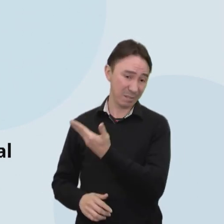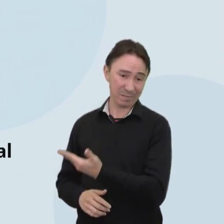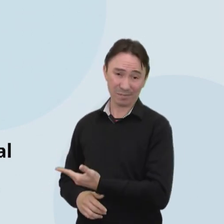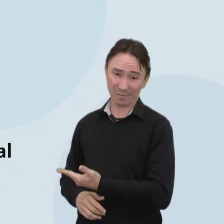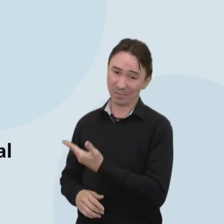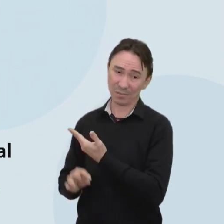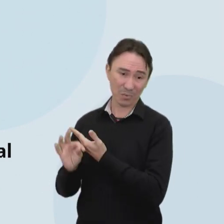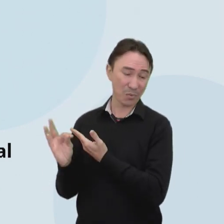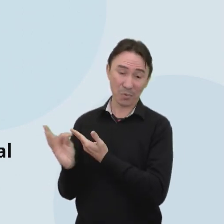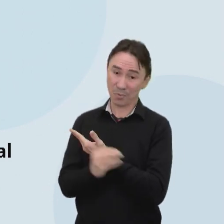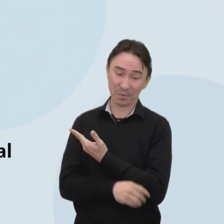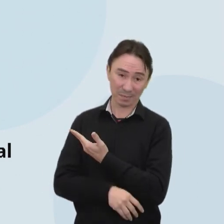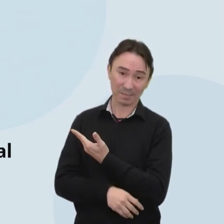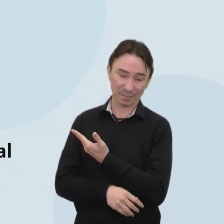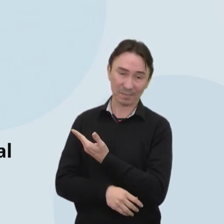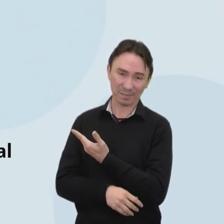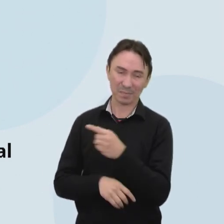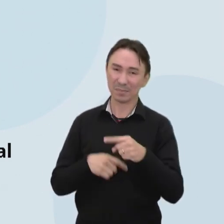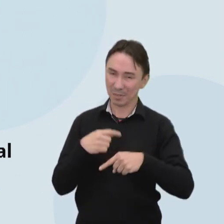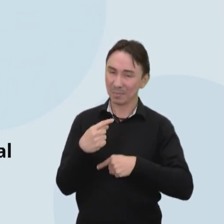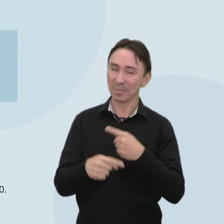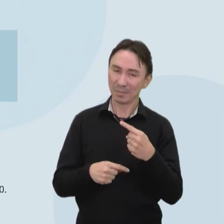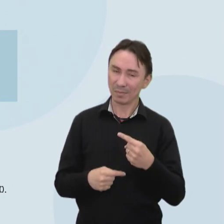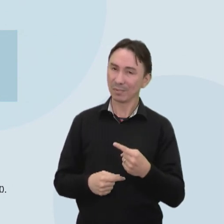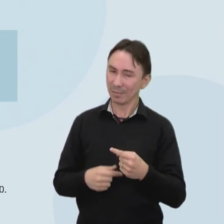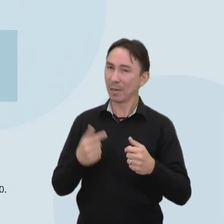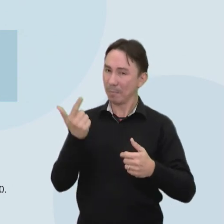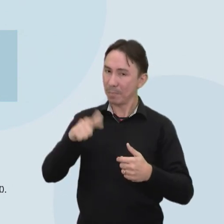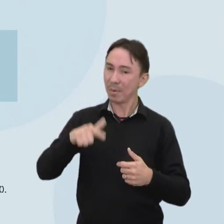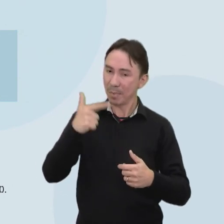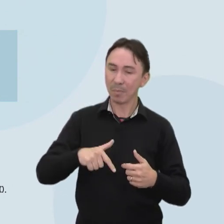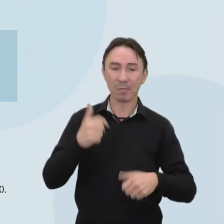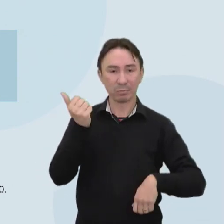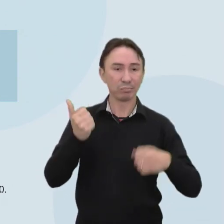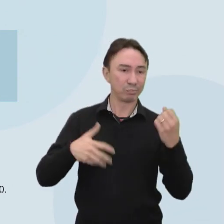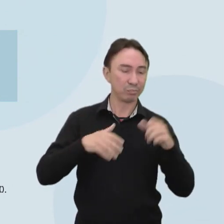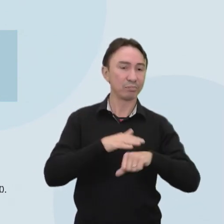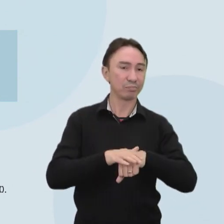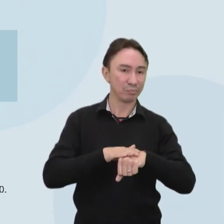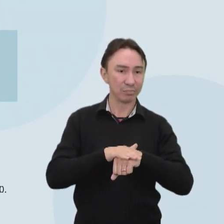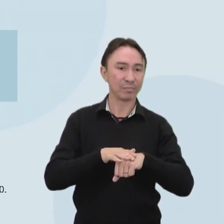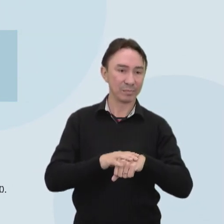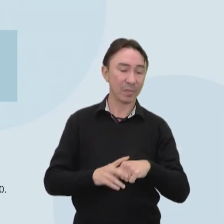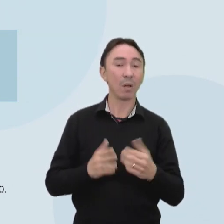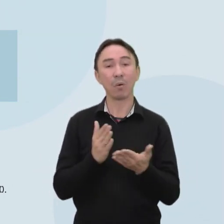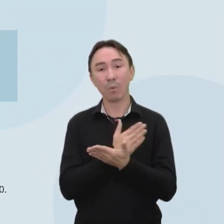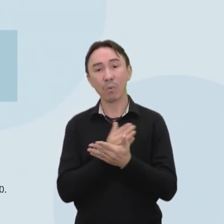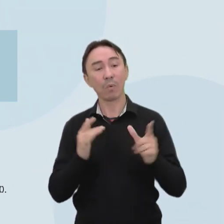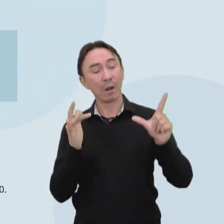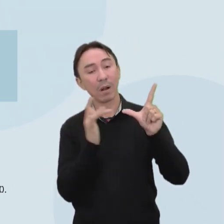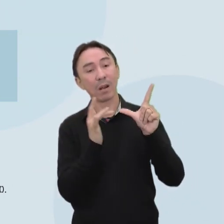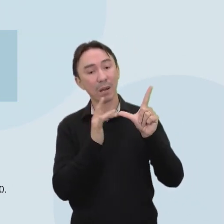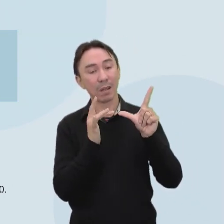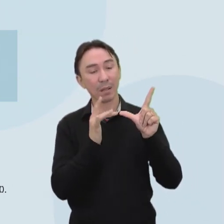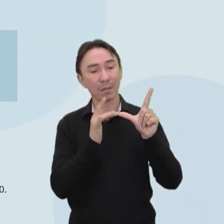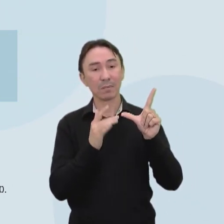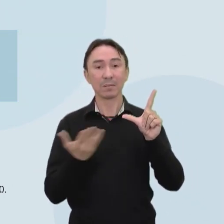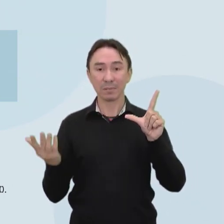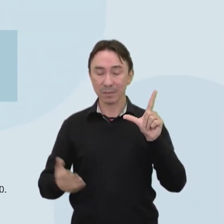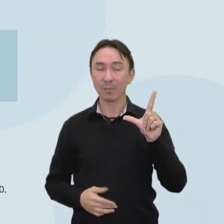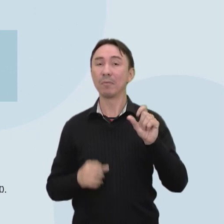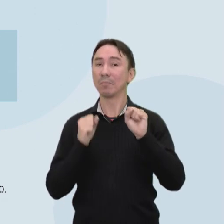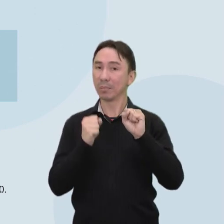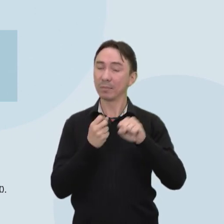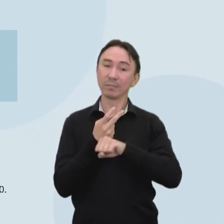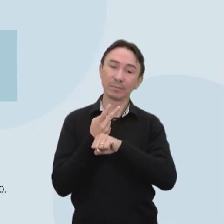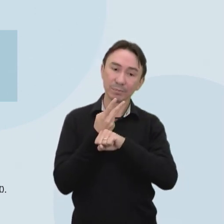algumas dicas, a gente vai falar muito sobre isso durante o percurso. E trouxe também links para saber mais, né, que vocês podem acessar para